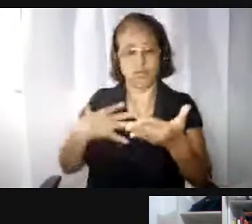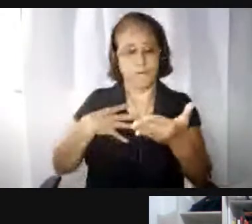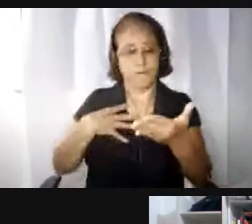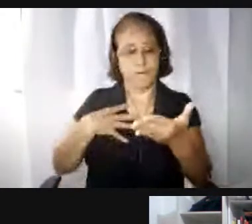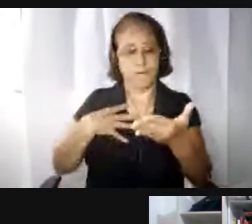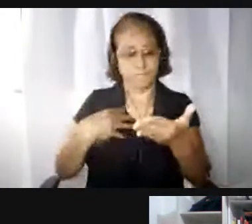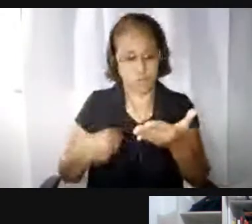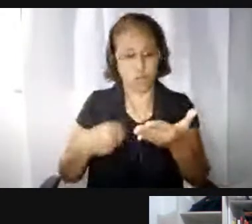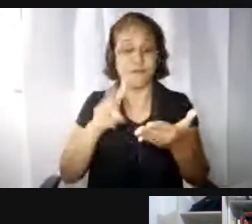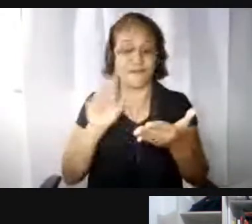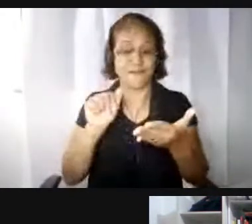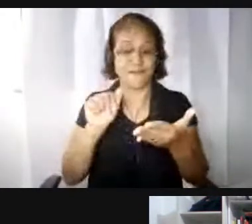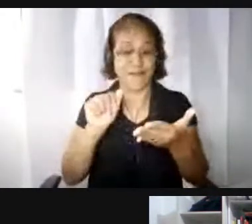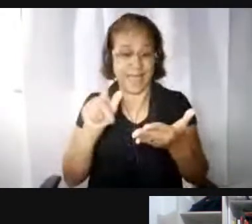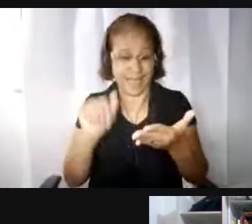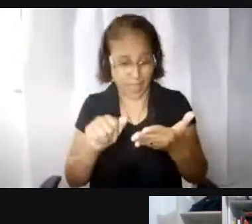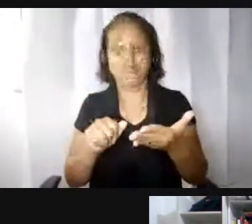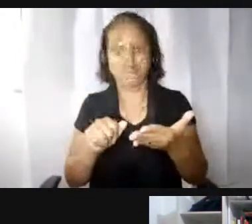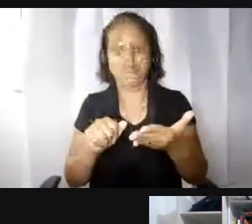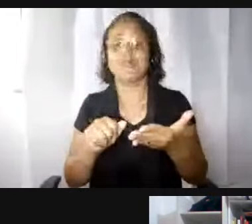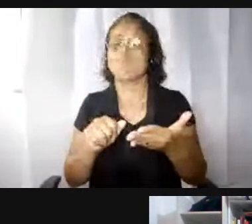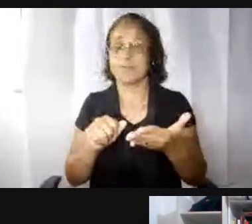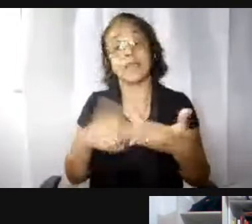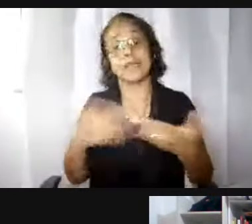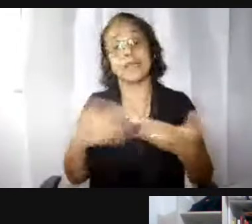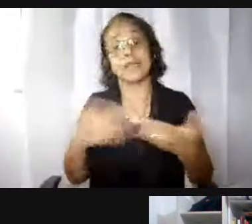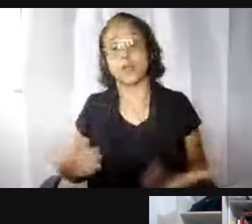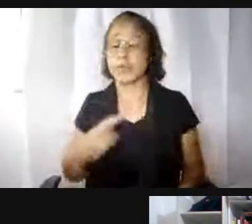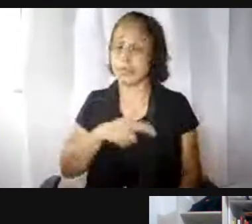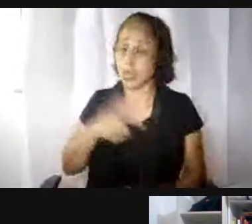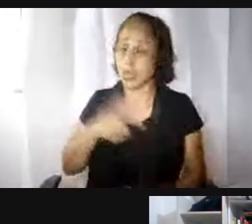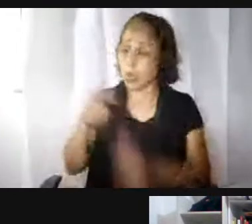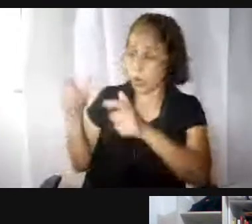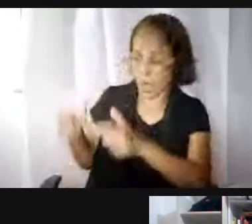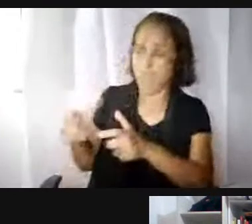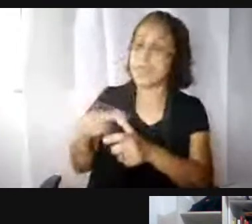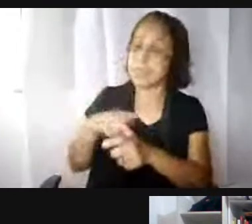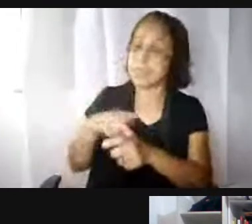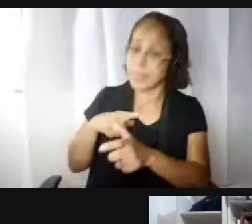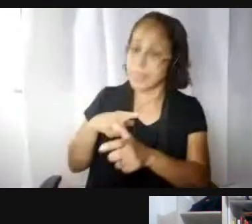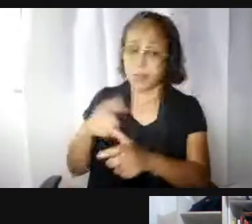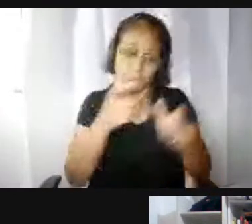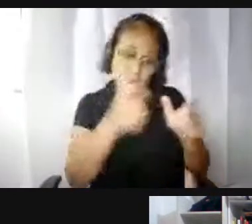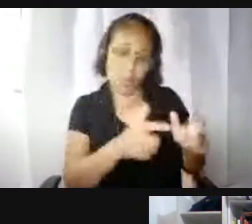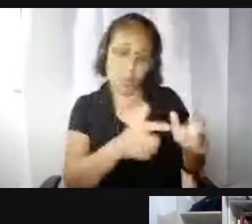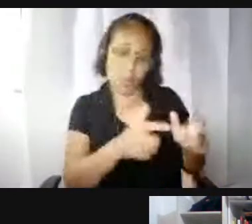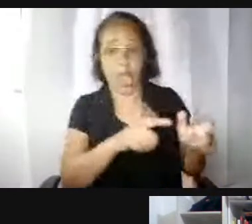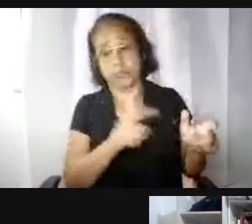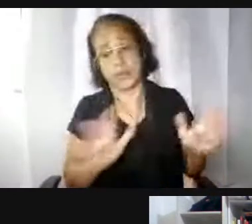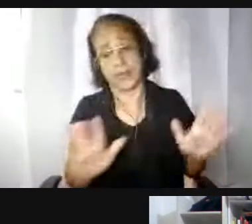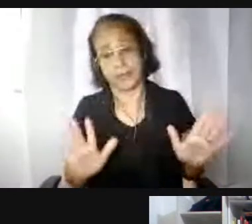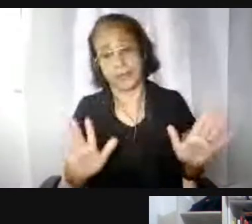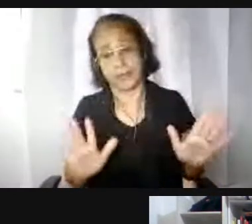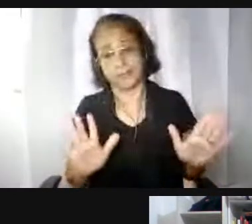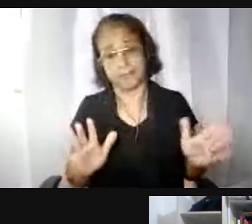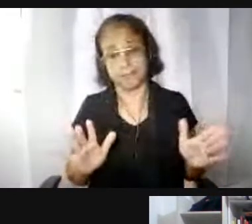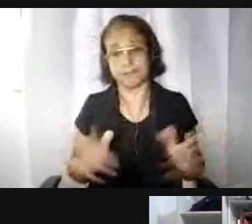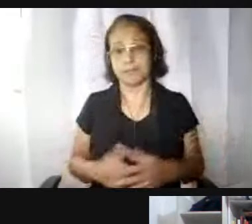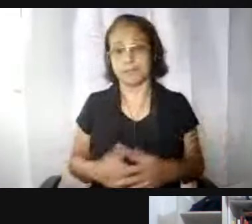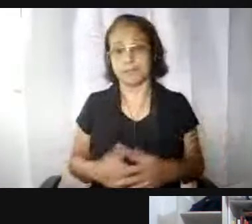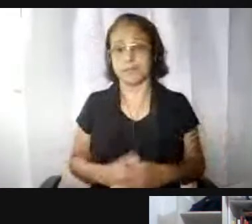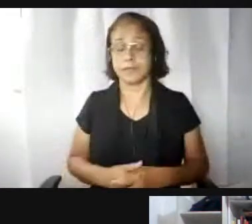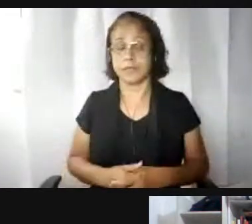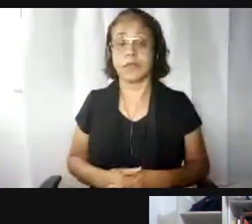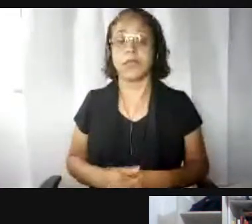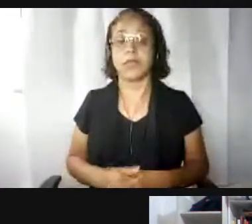diante. Então, assim, tem lugar que tem lugar que não tem. Não existe uma regra geral. Aí eu acho que respondi dessa forma. A gente tem vários indícios